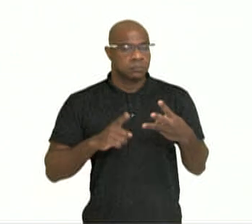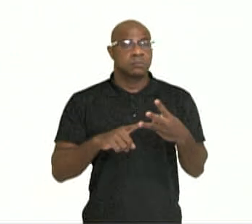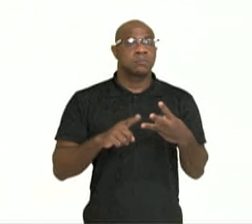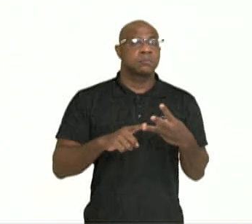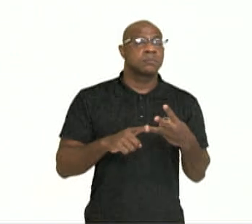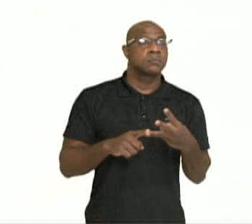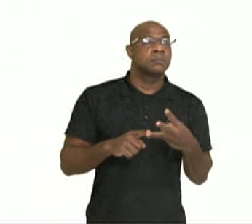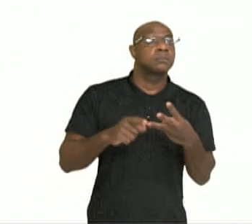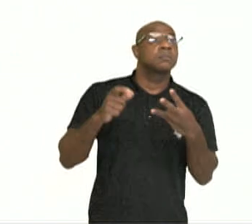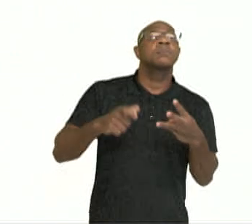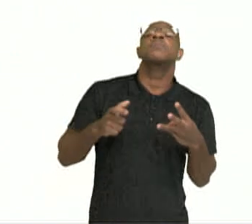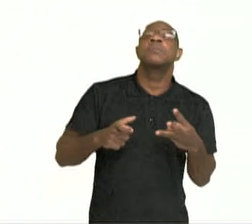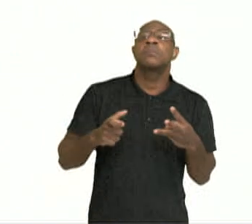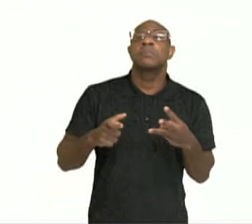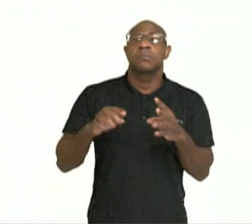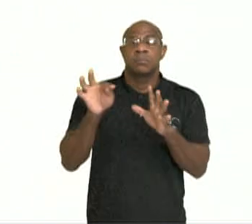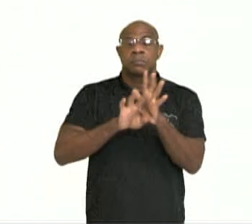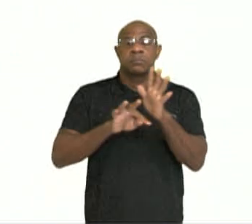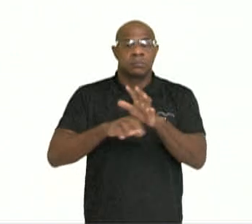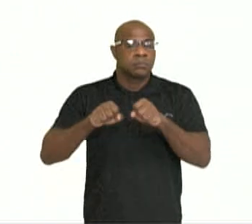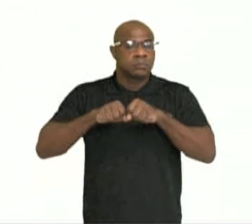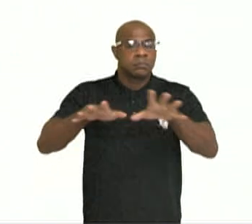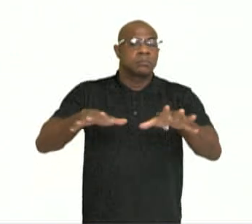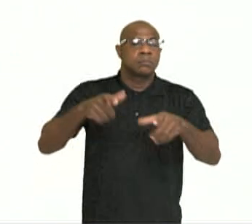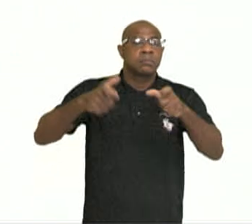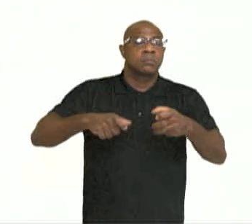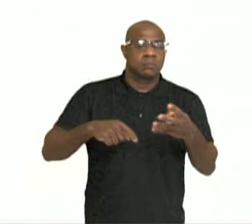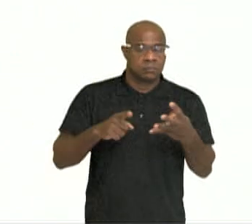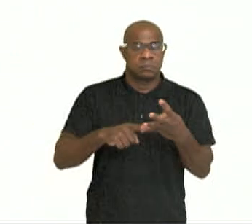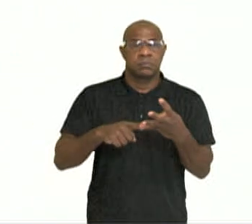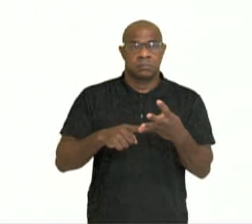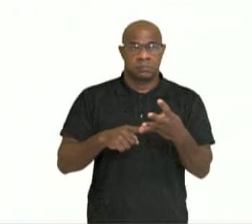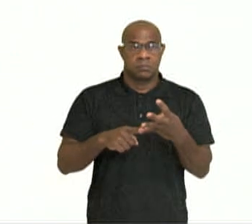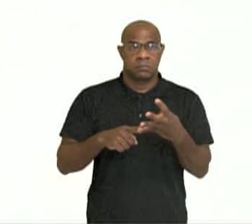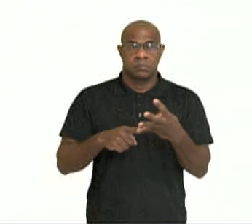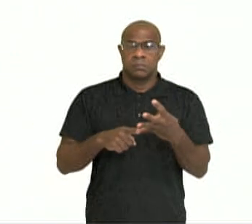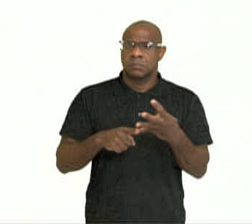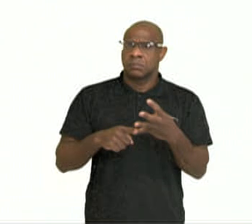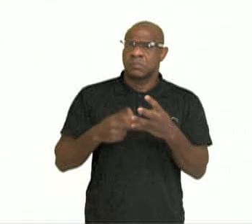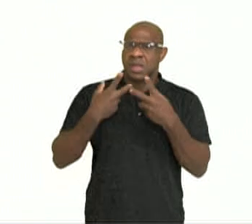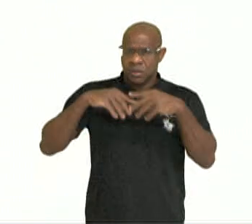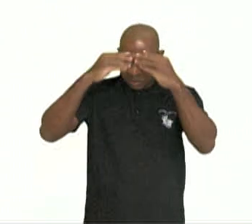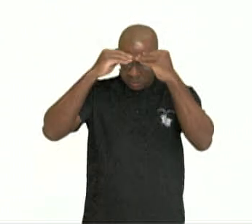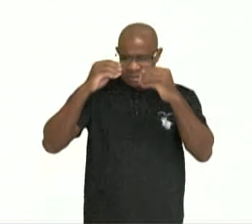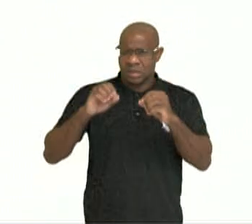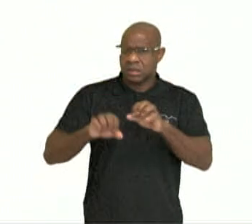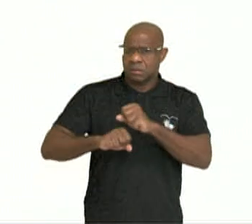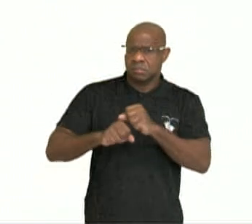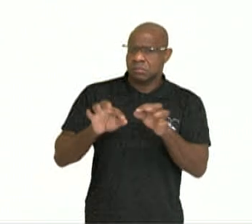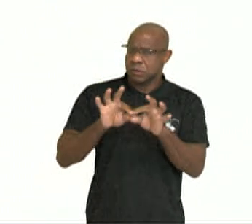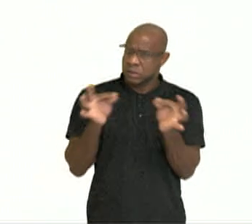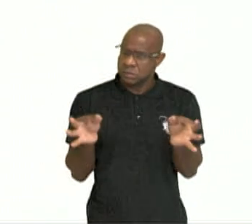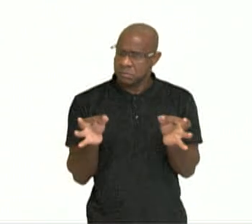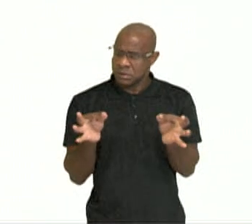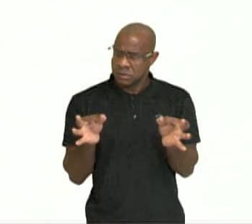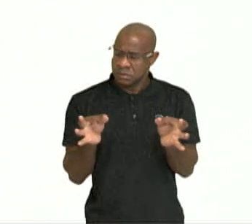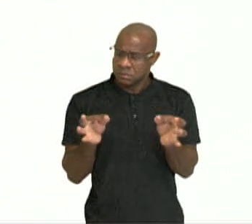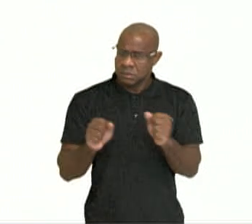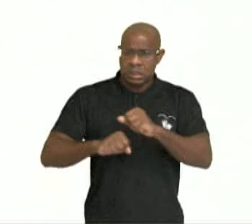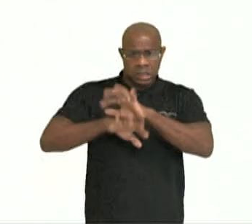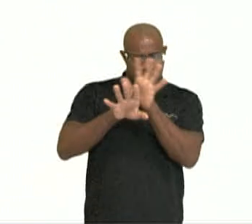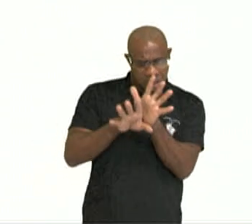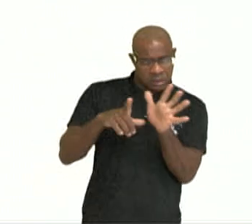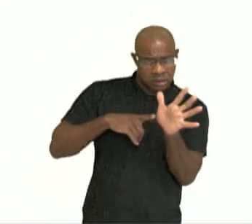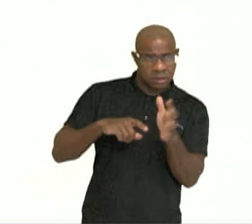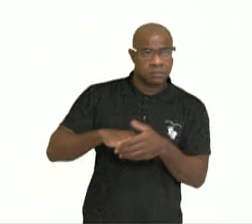o texto vai circular? A linguagem está simples, clara e dinâmica? O título chama a atenção